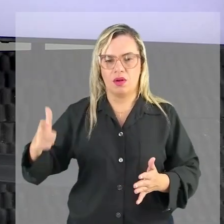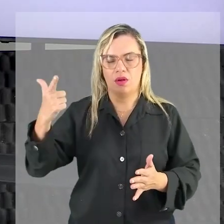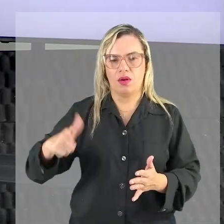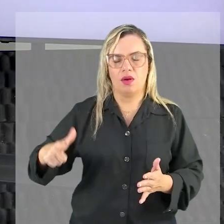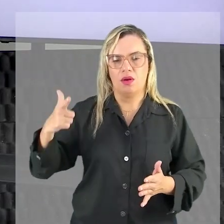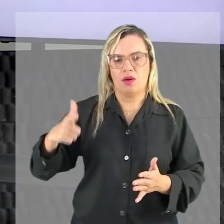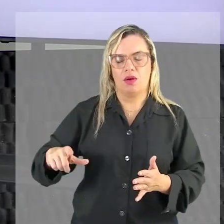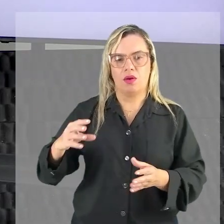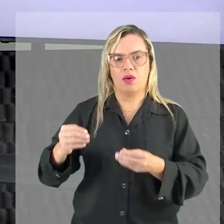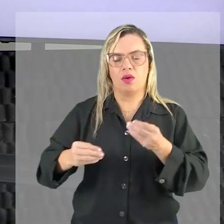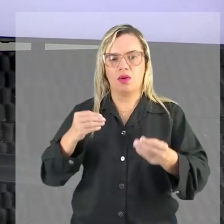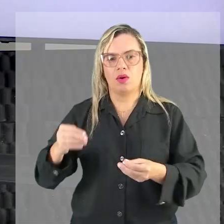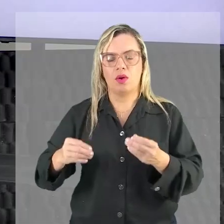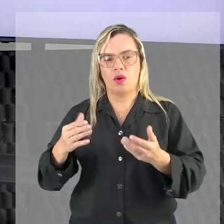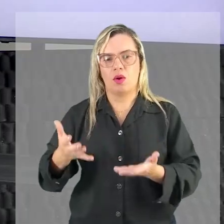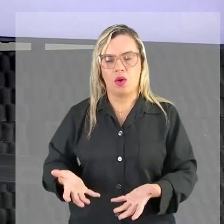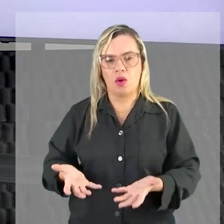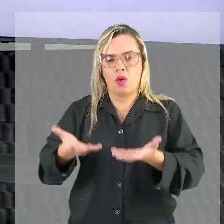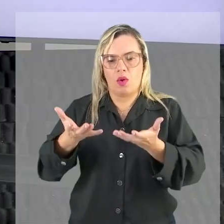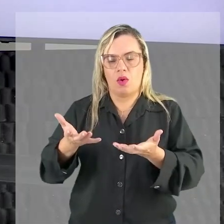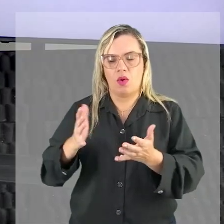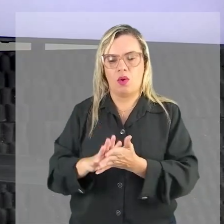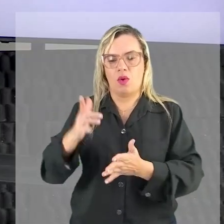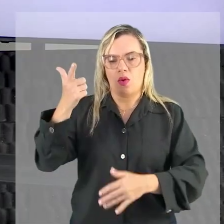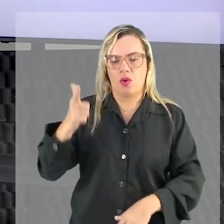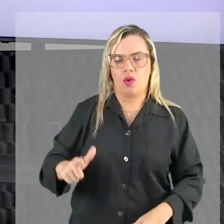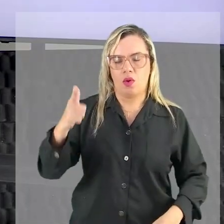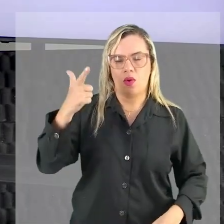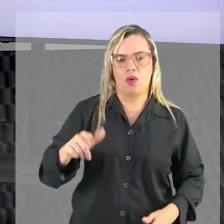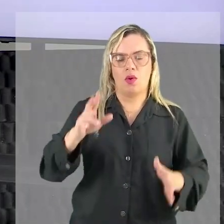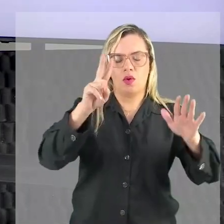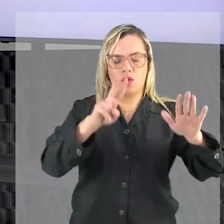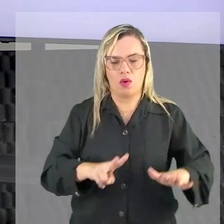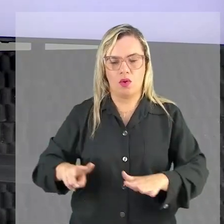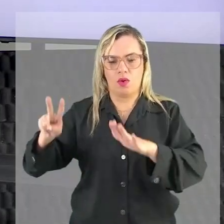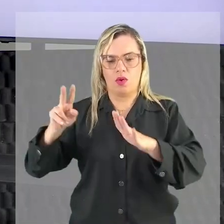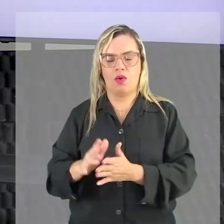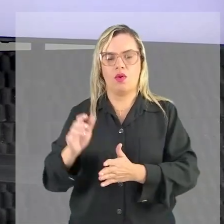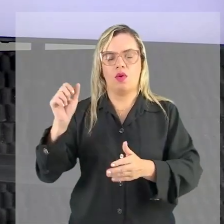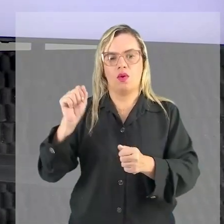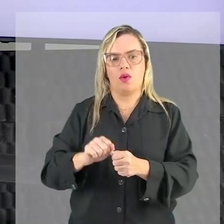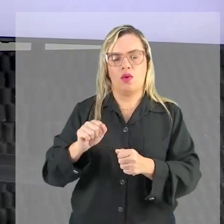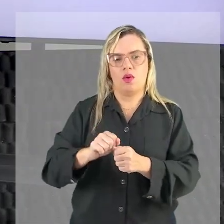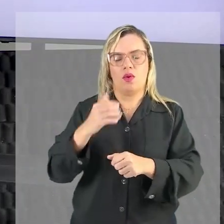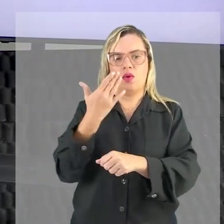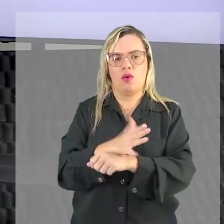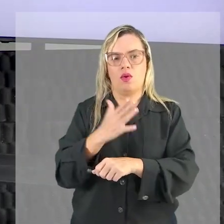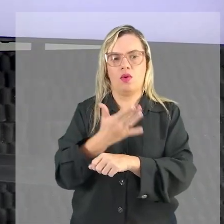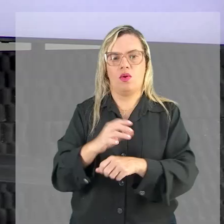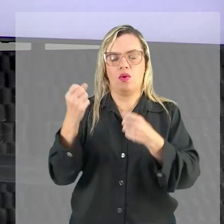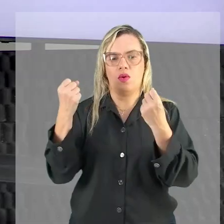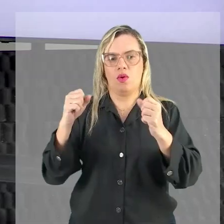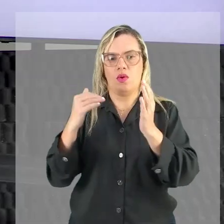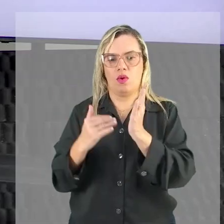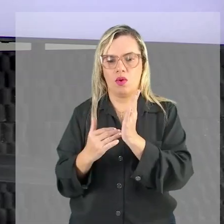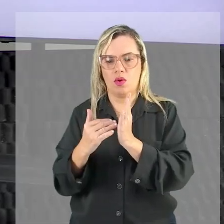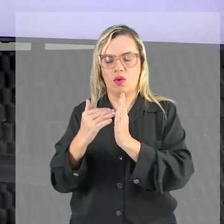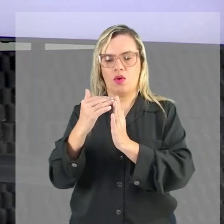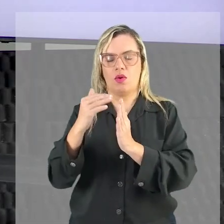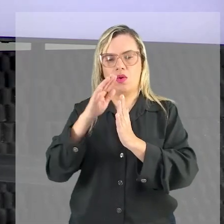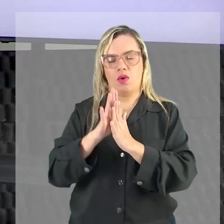vai ter repetições, vai ter a frequência semanal com qual ele vai fazer os exercícios, vai ter os níveis de